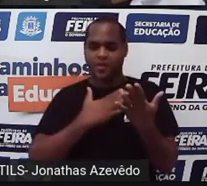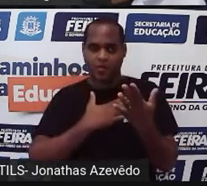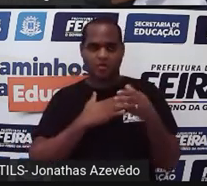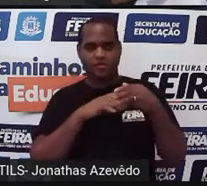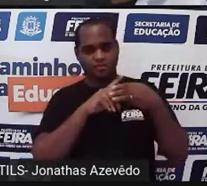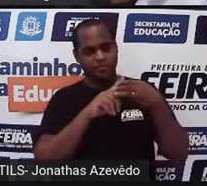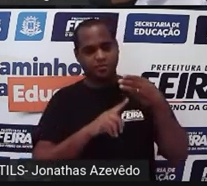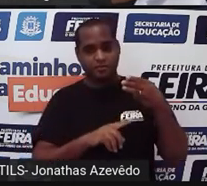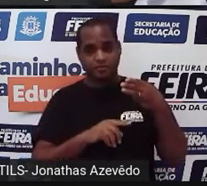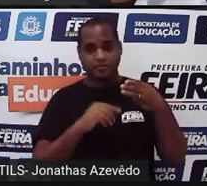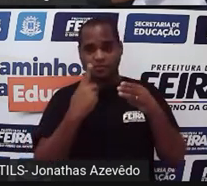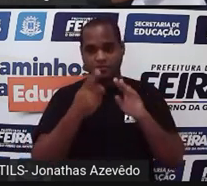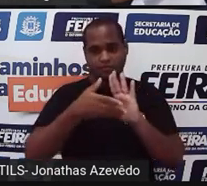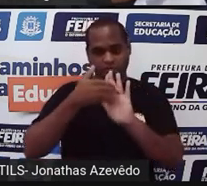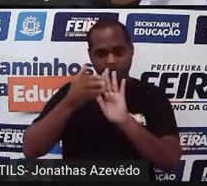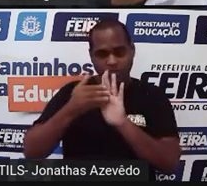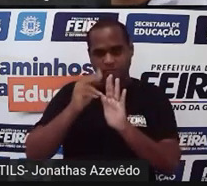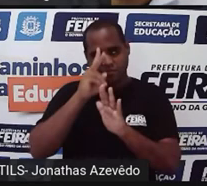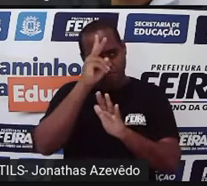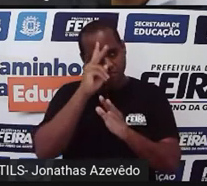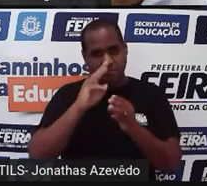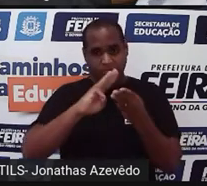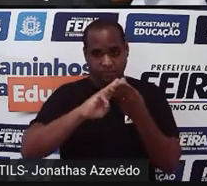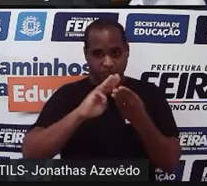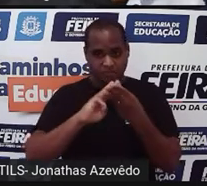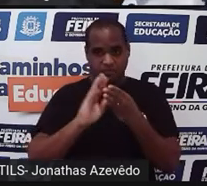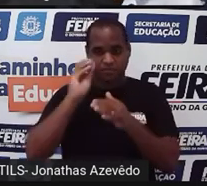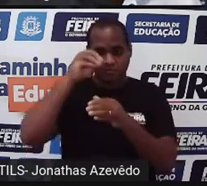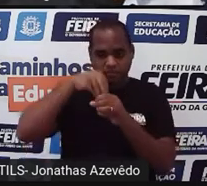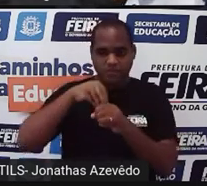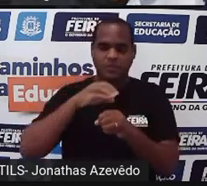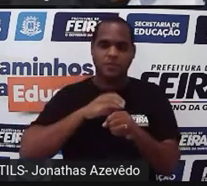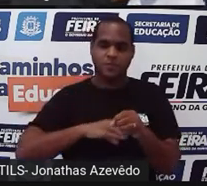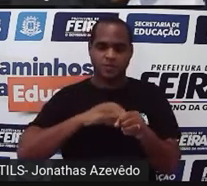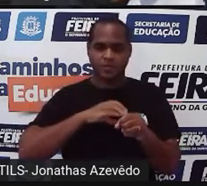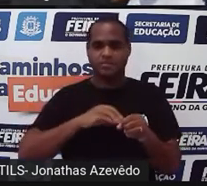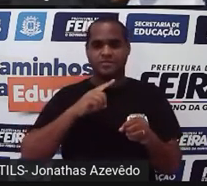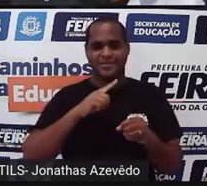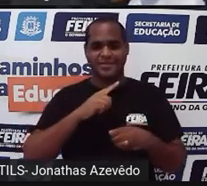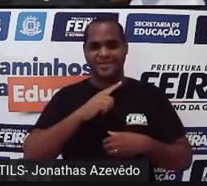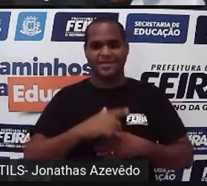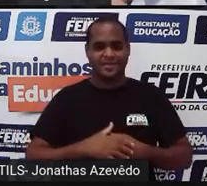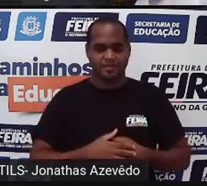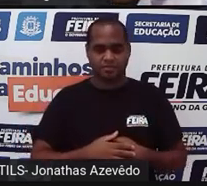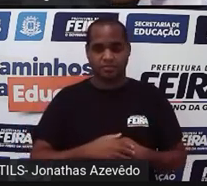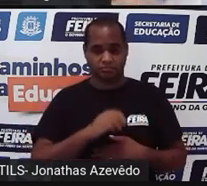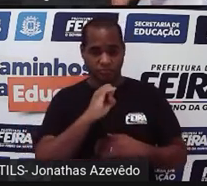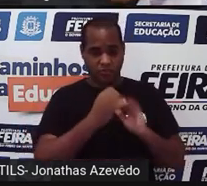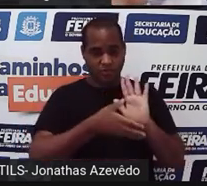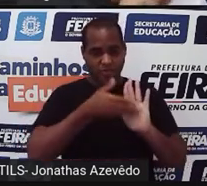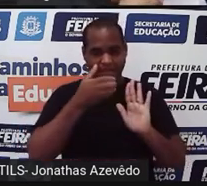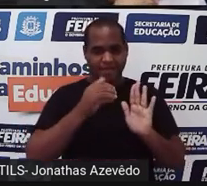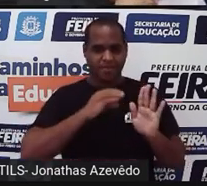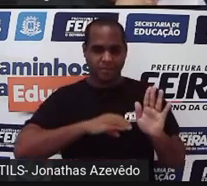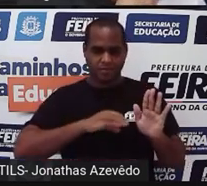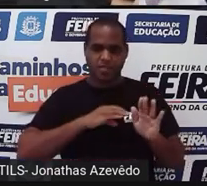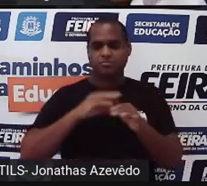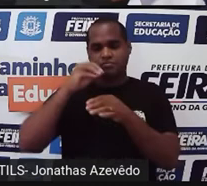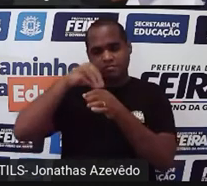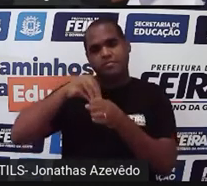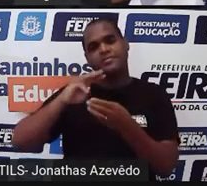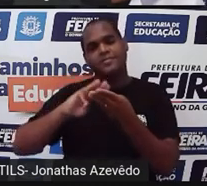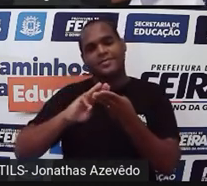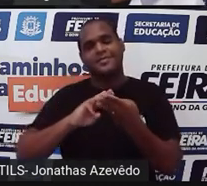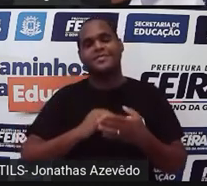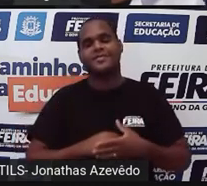ó. Se eu tiro história matemática, está dentro do português. Se eu tiro português, está dentro da